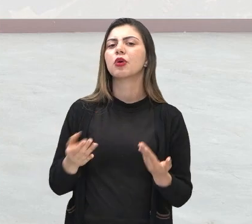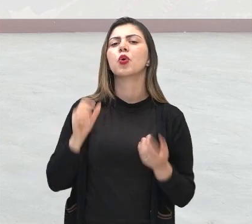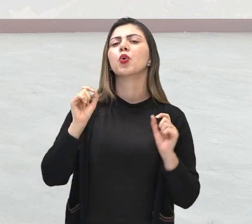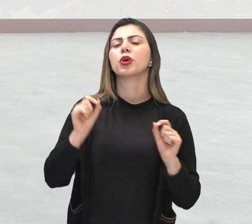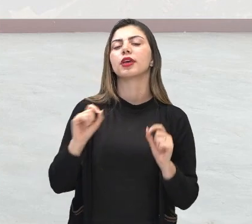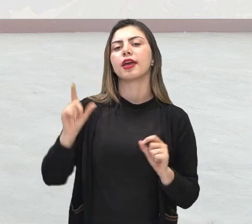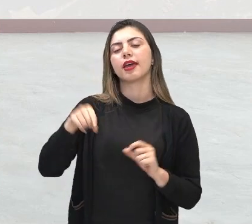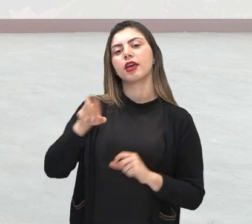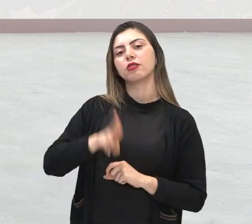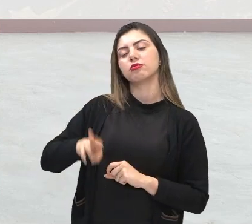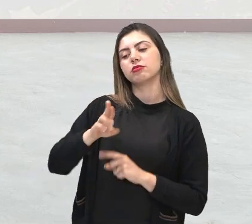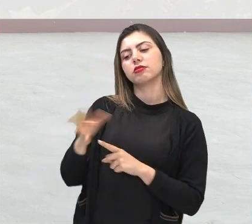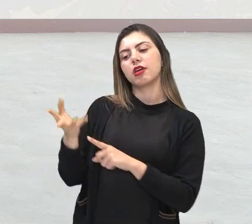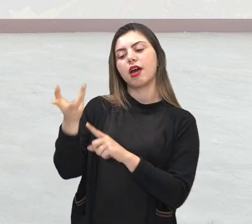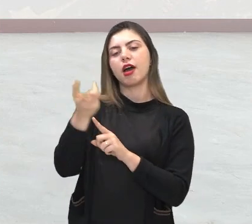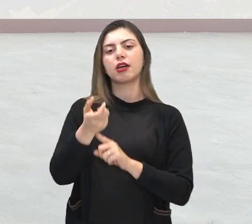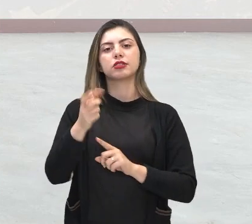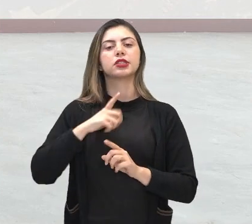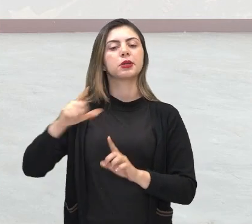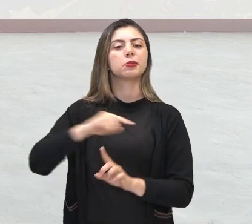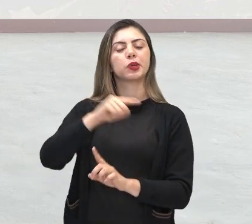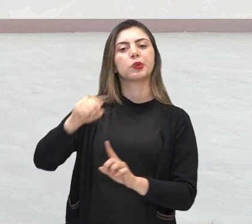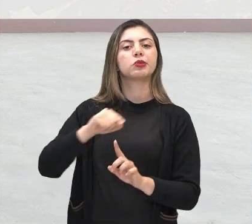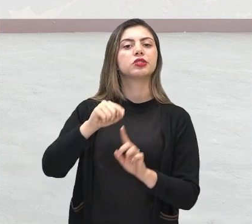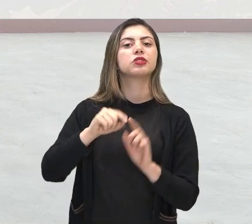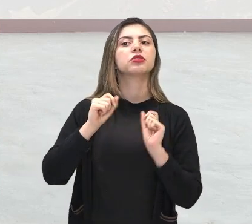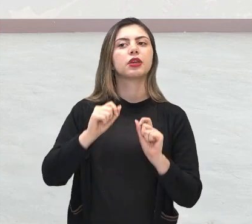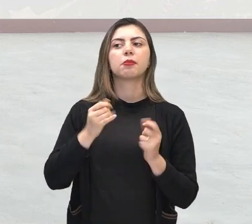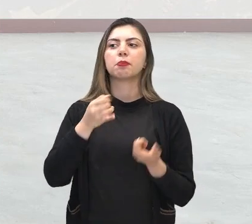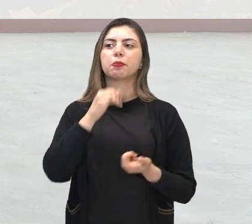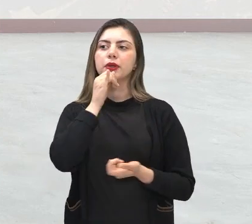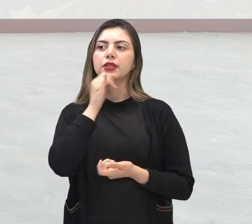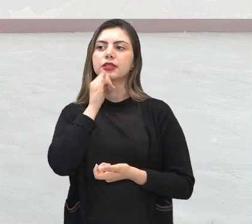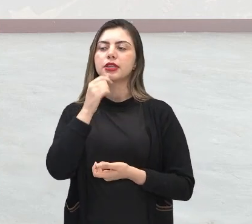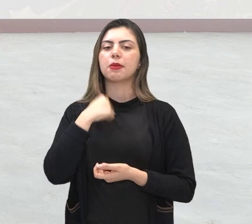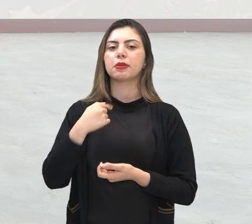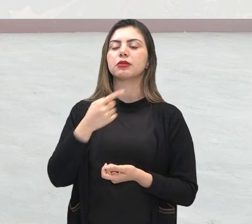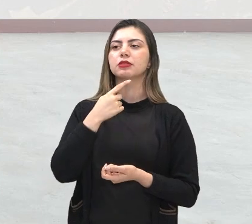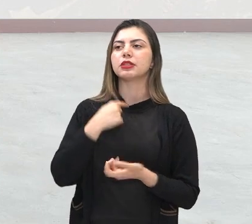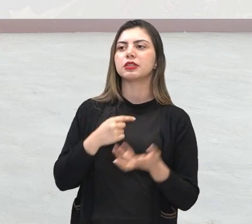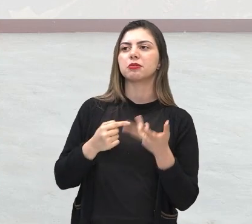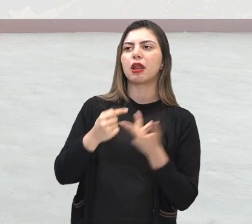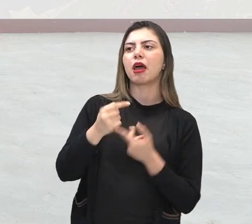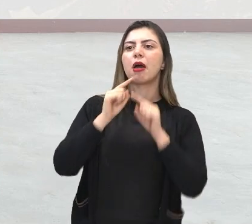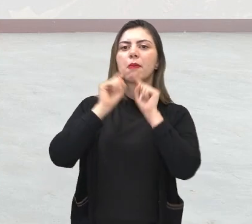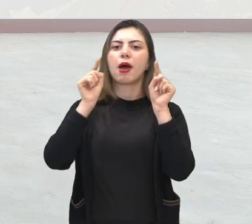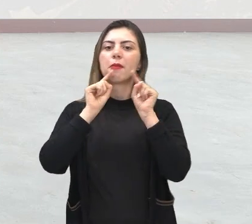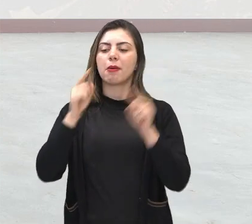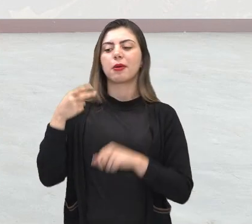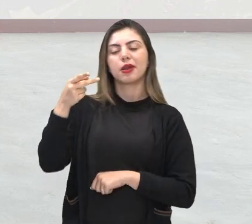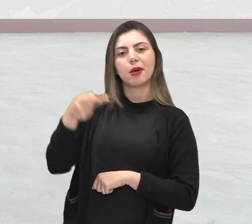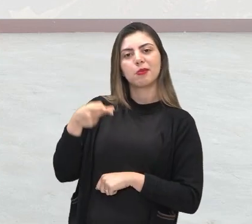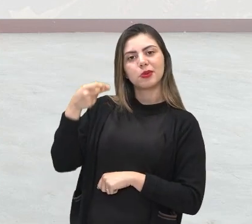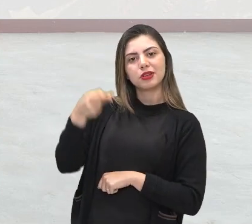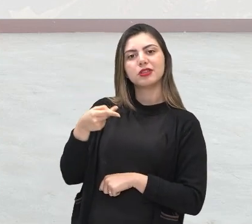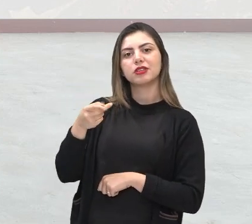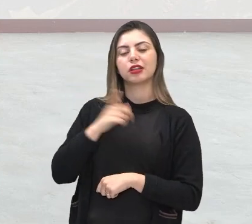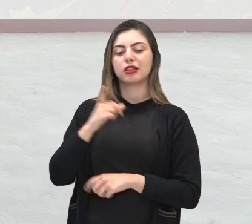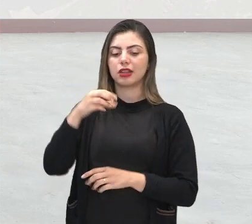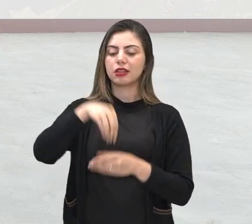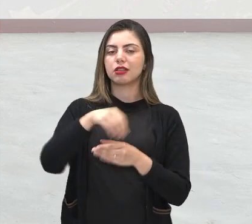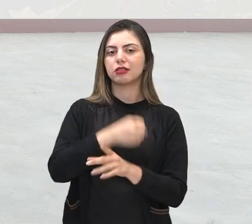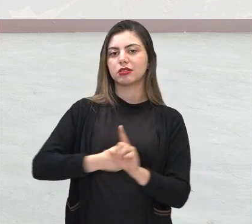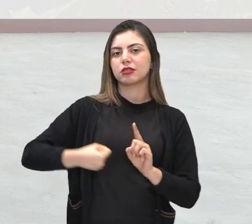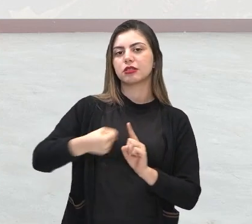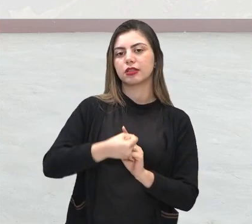arte como um instrumento de manifestações políticas né de inquietações de uma sociedade